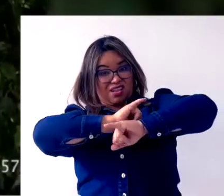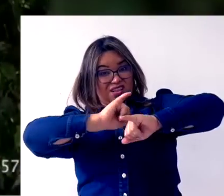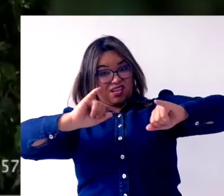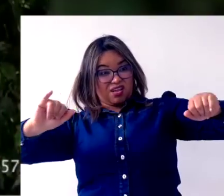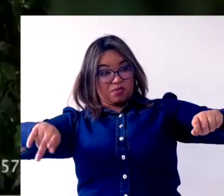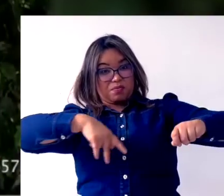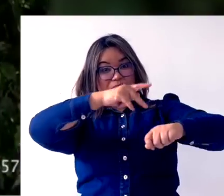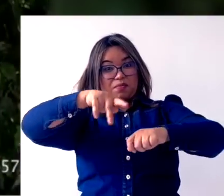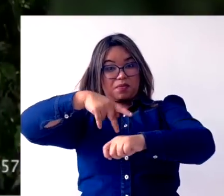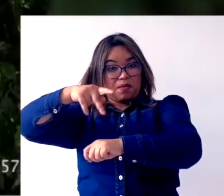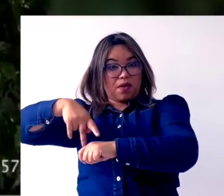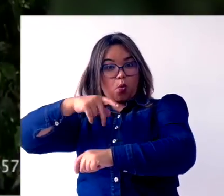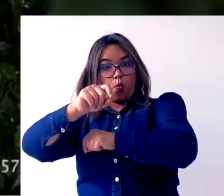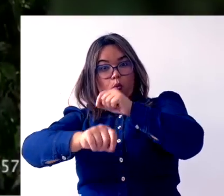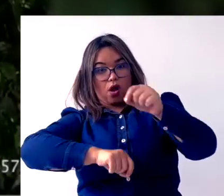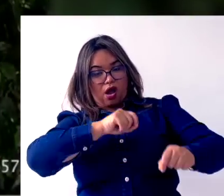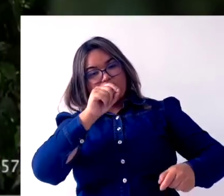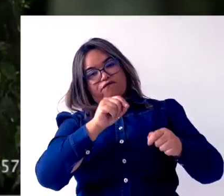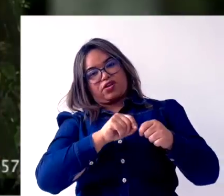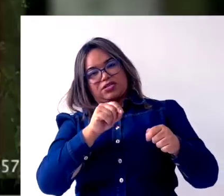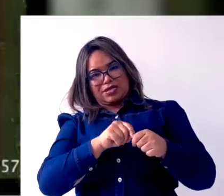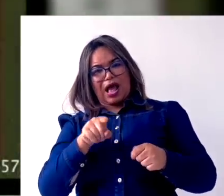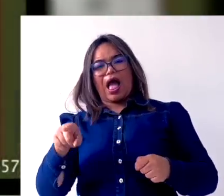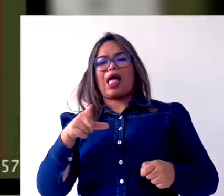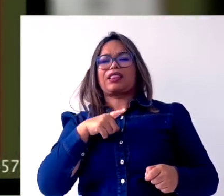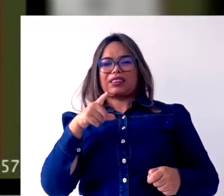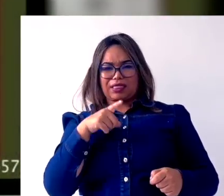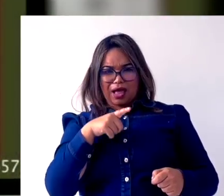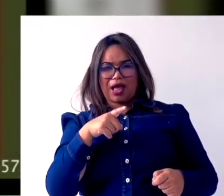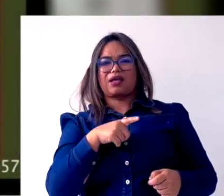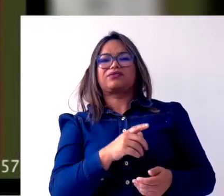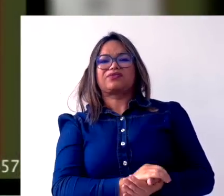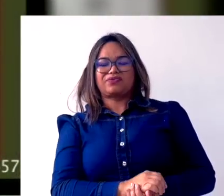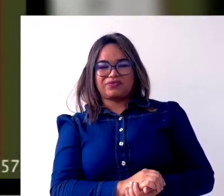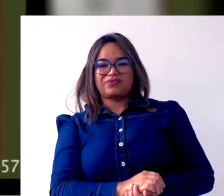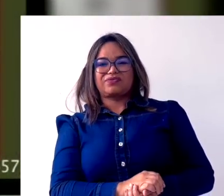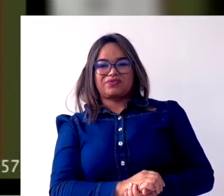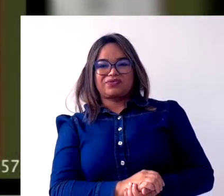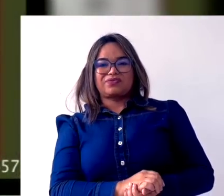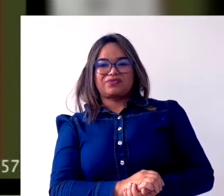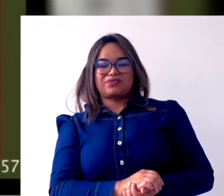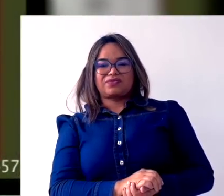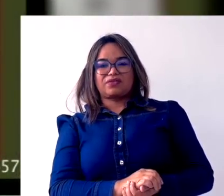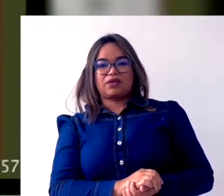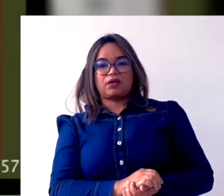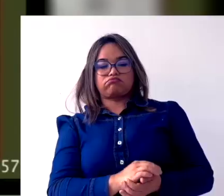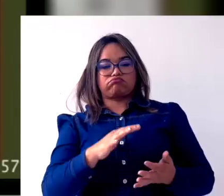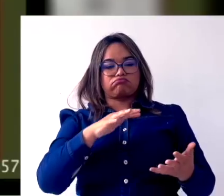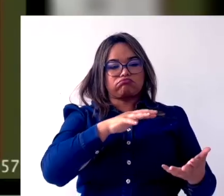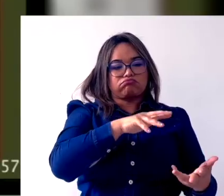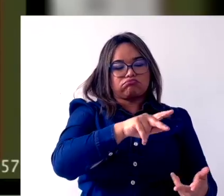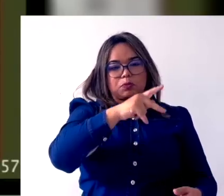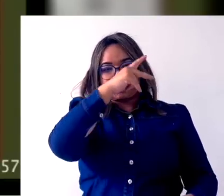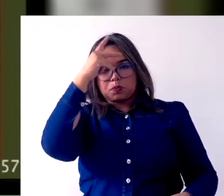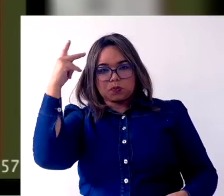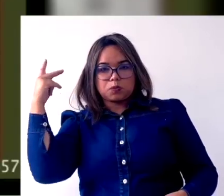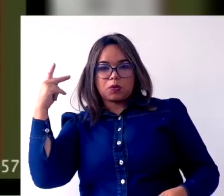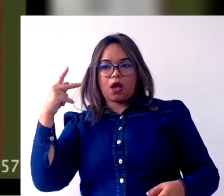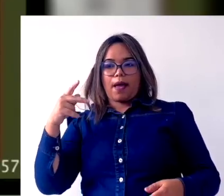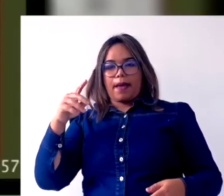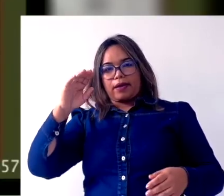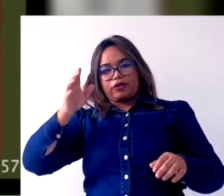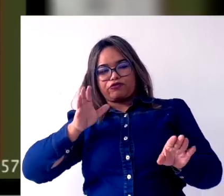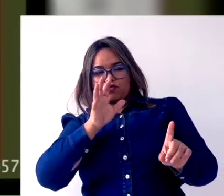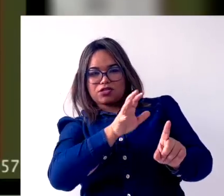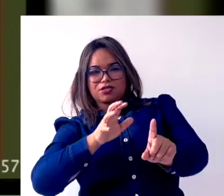Sim ou não? Claro que tem. E faz com que a terra e aqueles que moram nela, que adorem a primeira besta. Está dizendo que é melhor